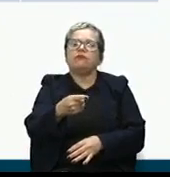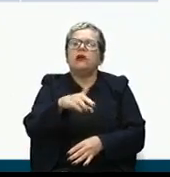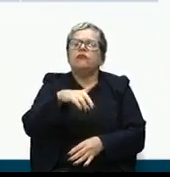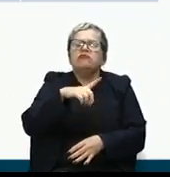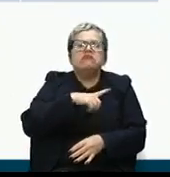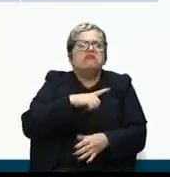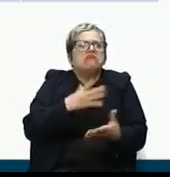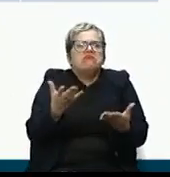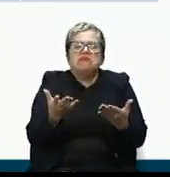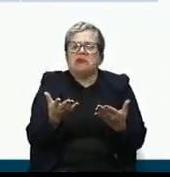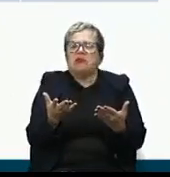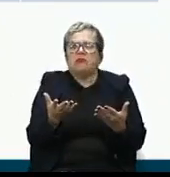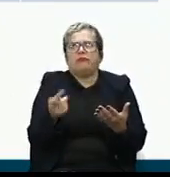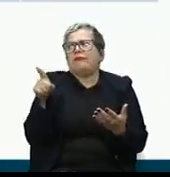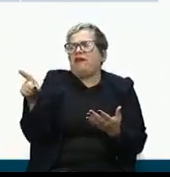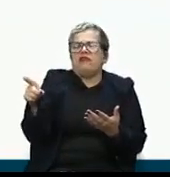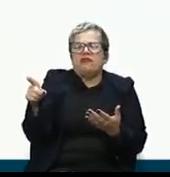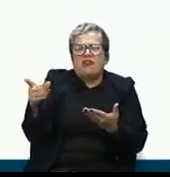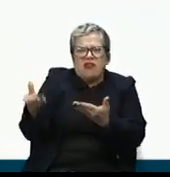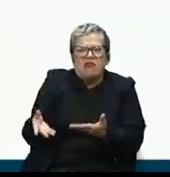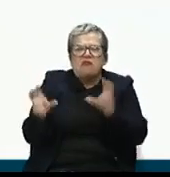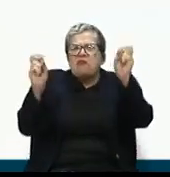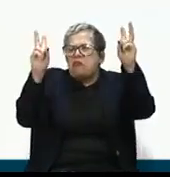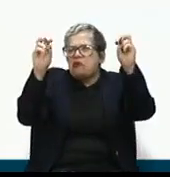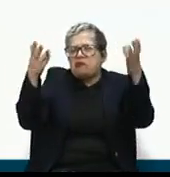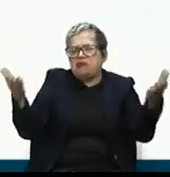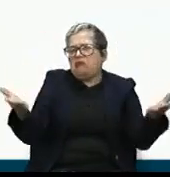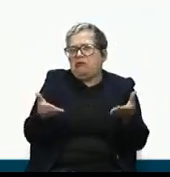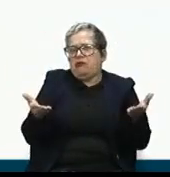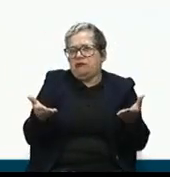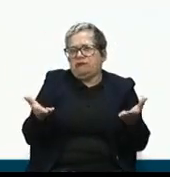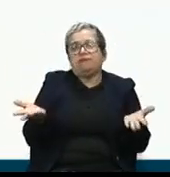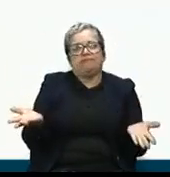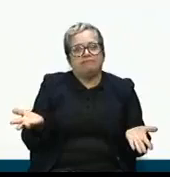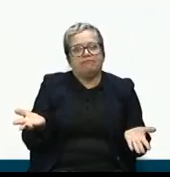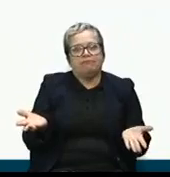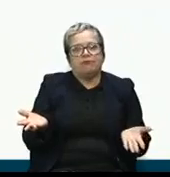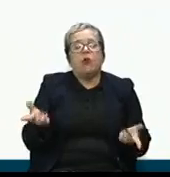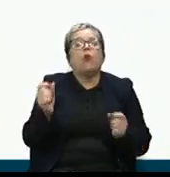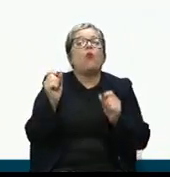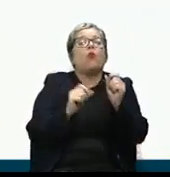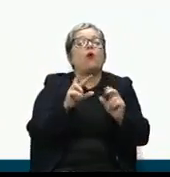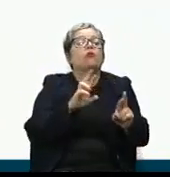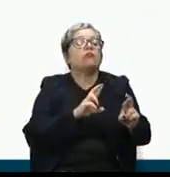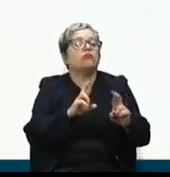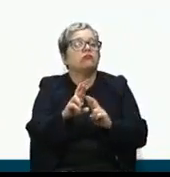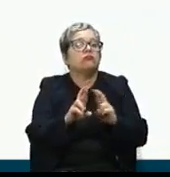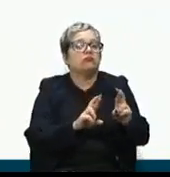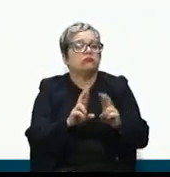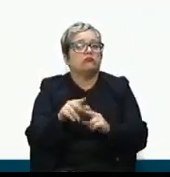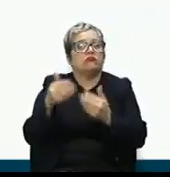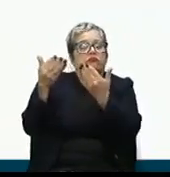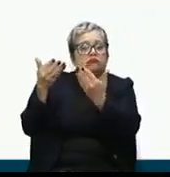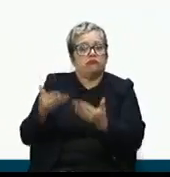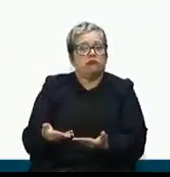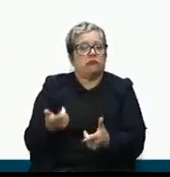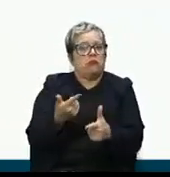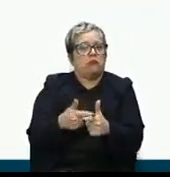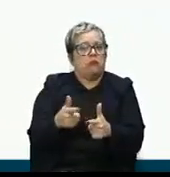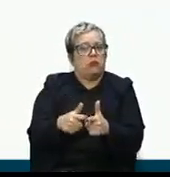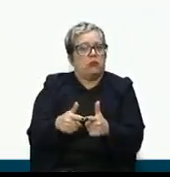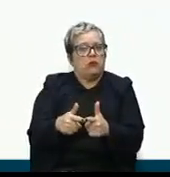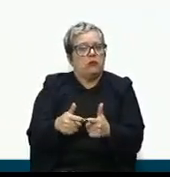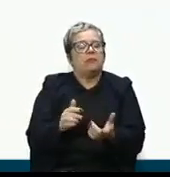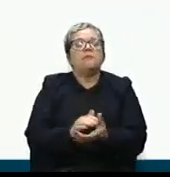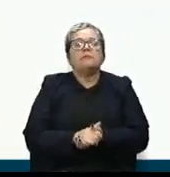tem a ver com o assunto da aula de hoje, essa situação-problema? Então, qual que é a relação dessa situação com a